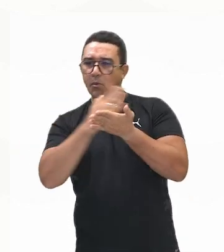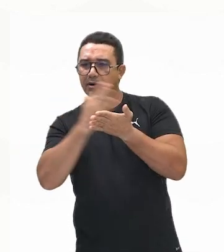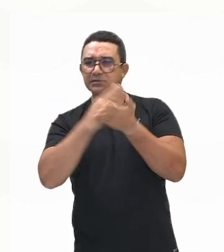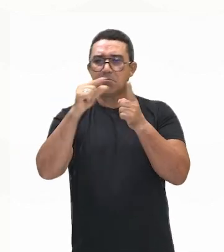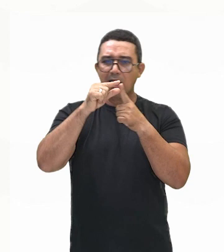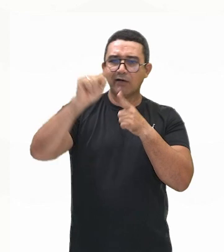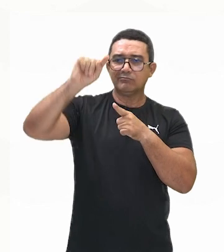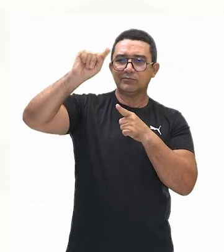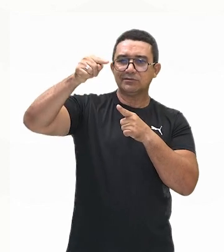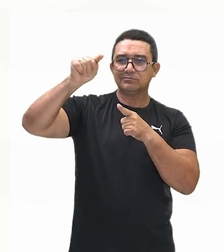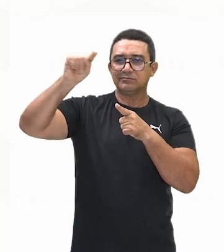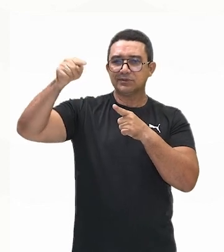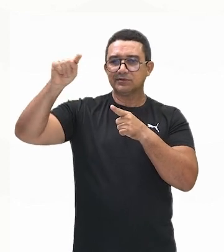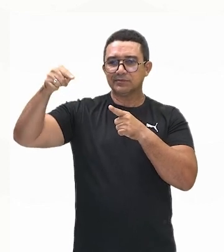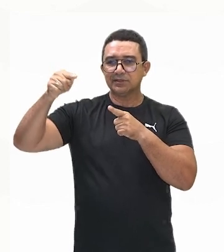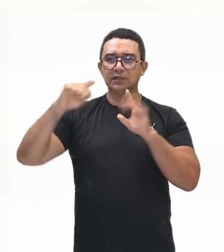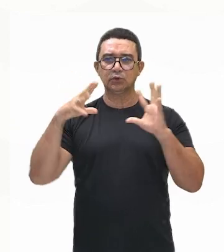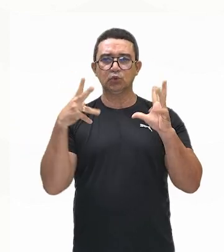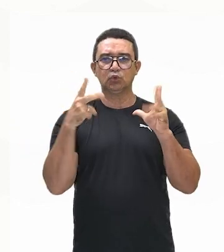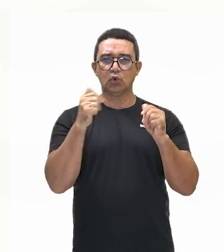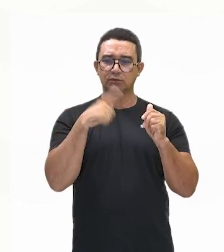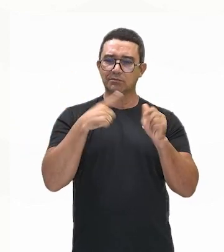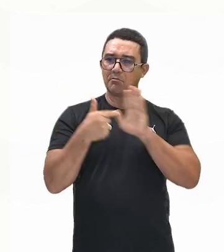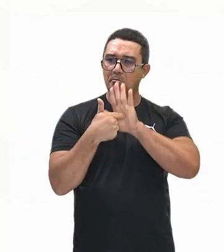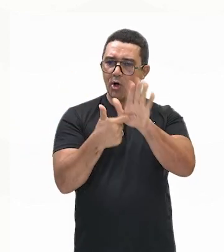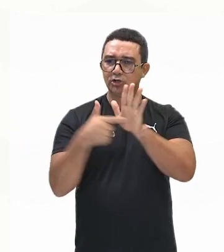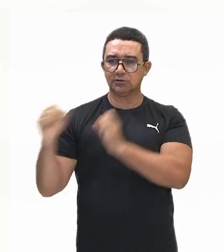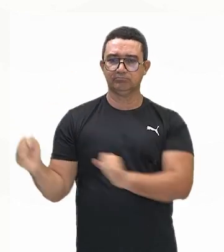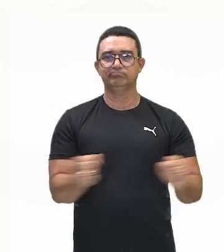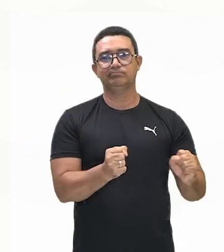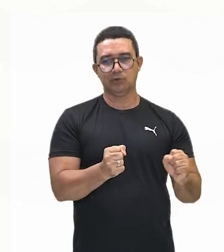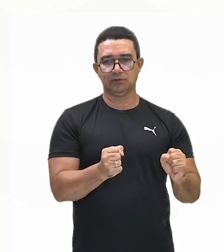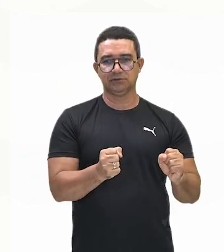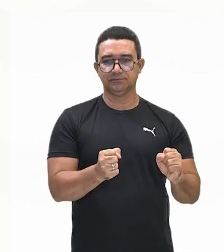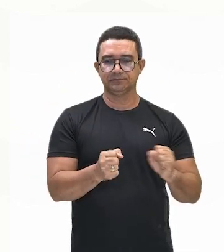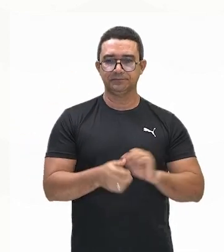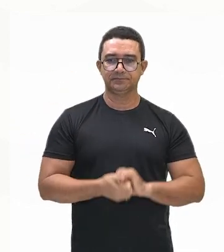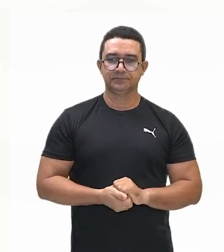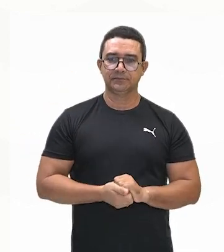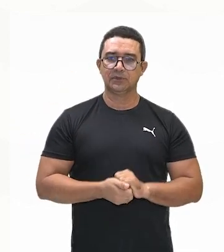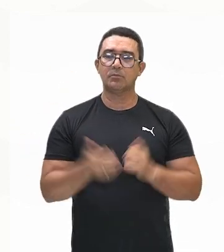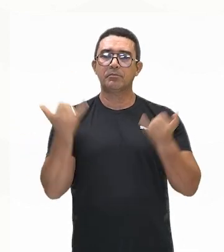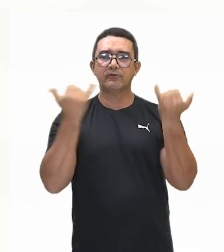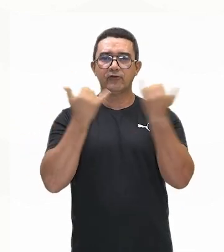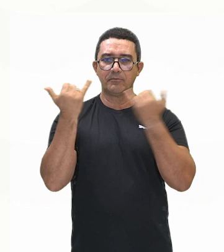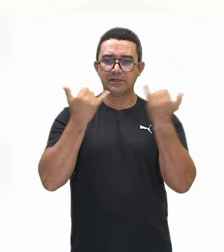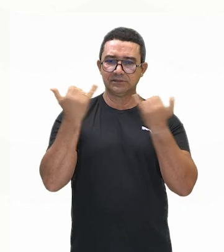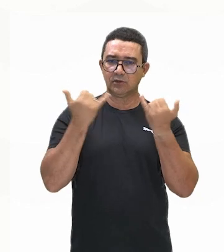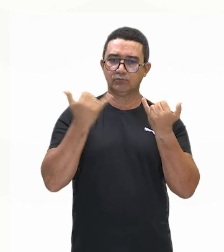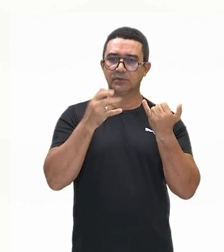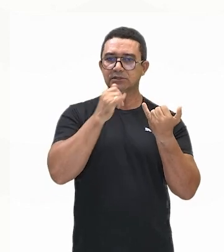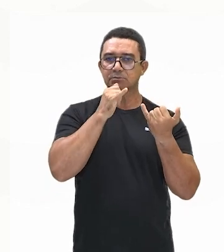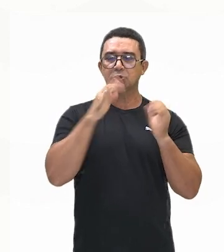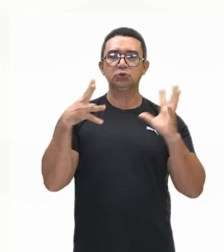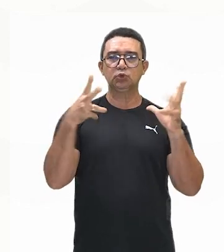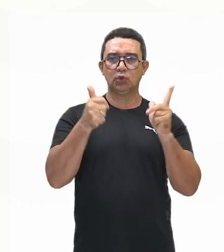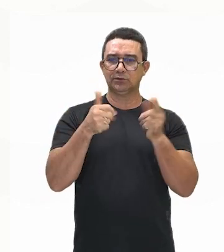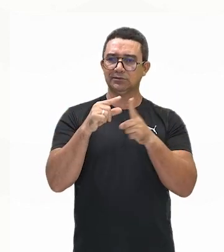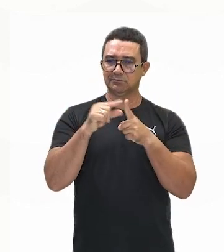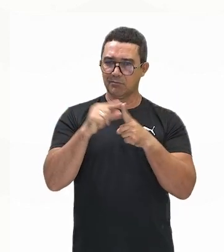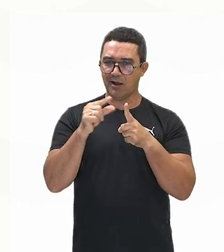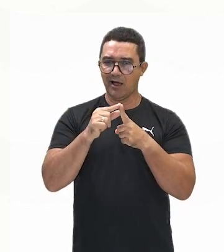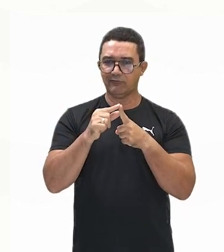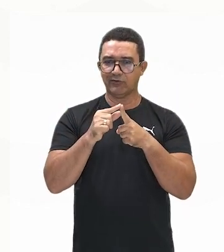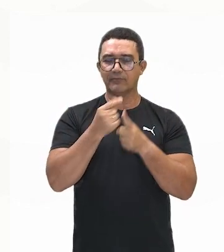palavrinha, todas elas ali indicando posse, tá? Uma informação, última informação, todas as